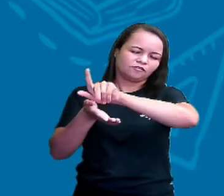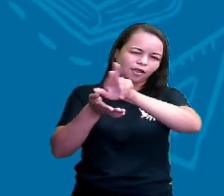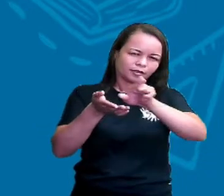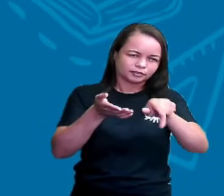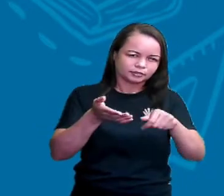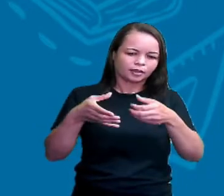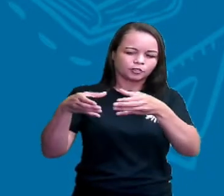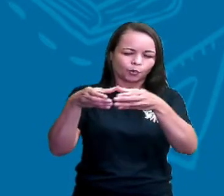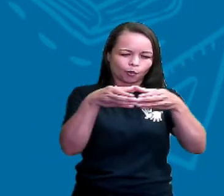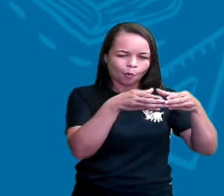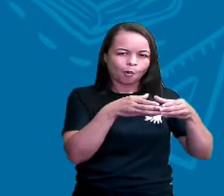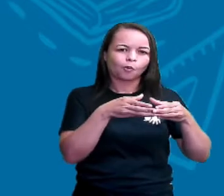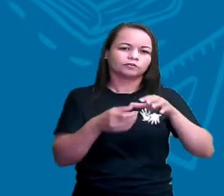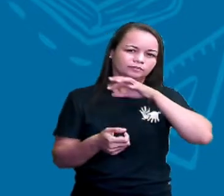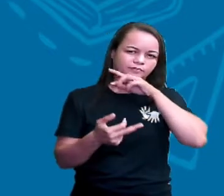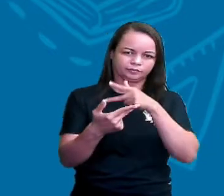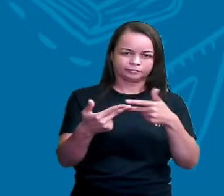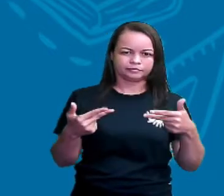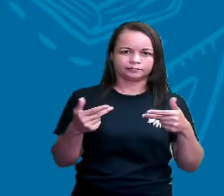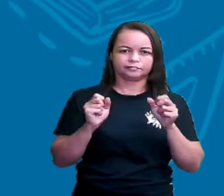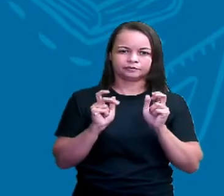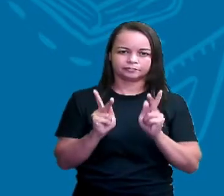de animais, tá ok?